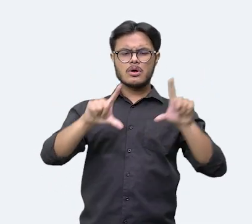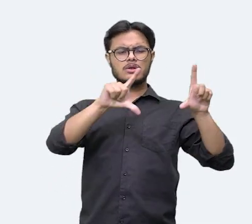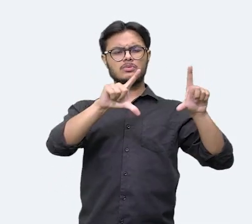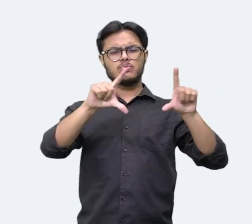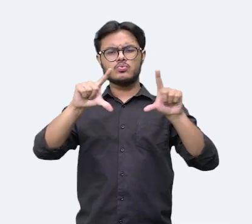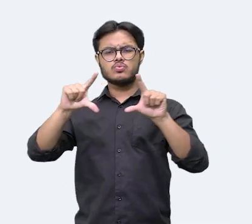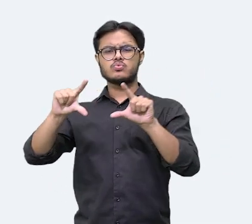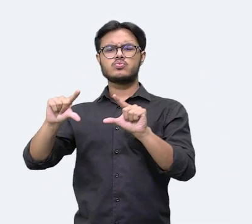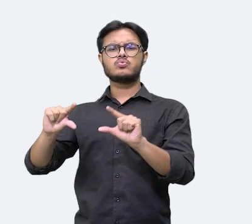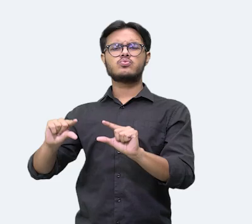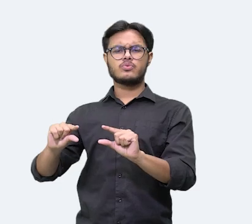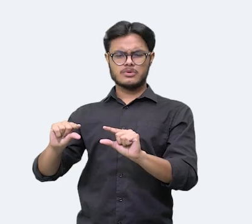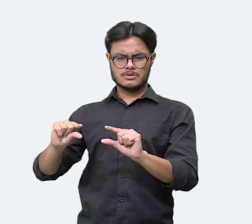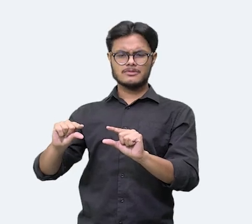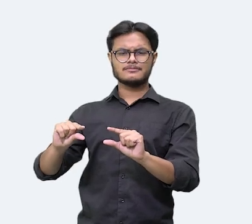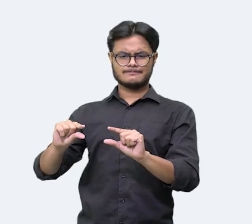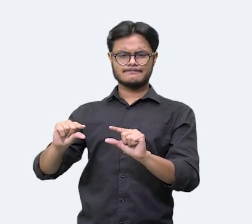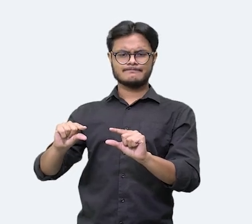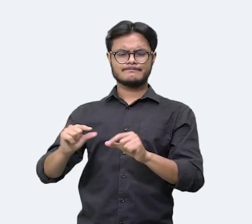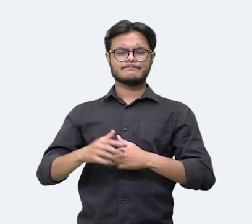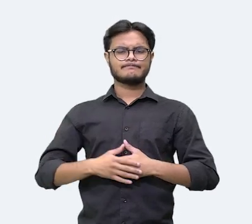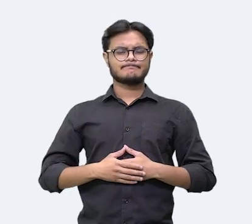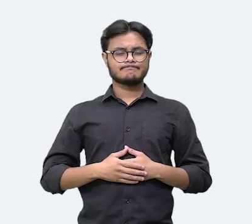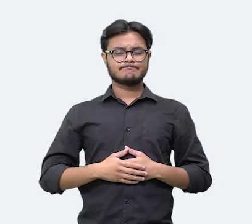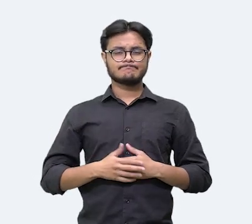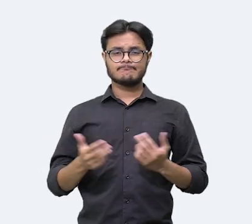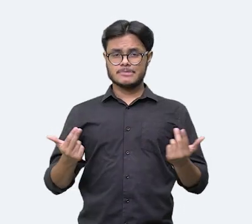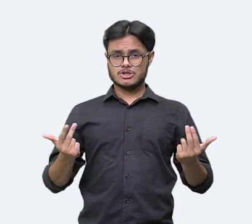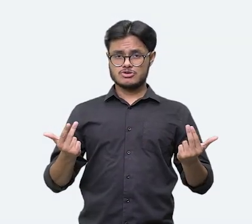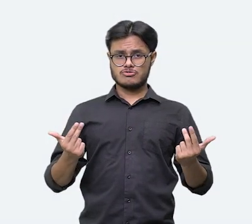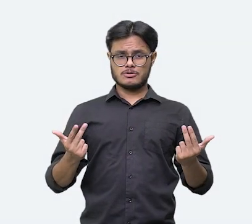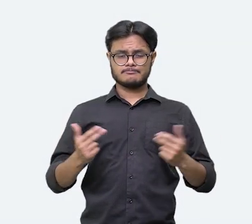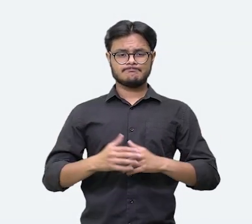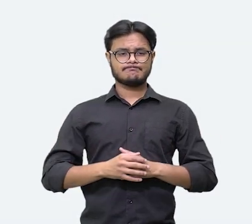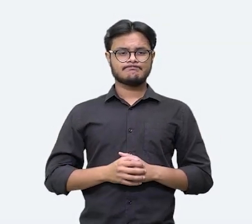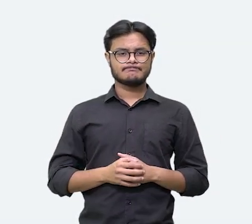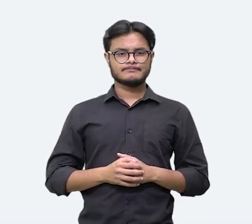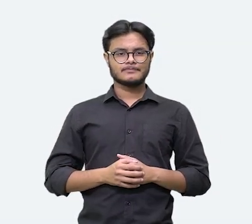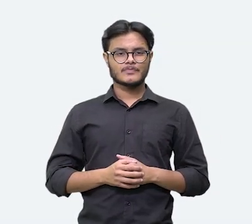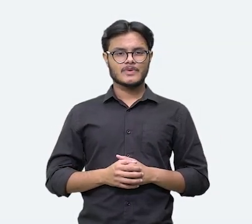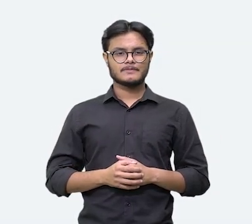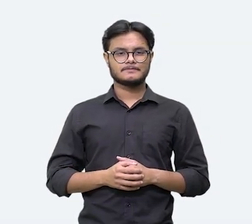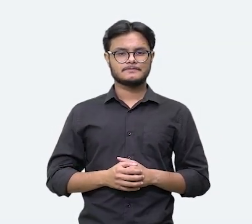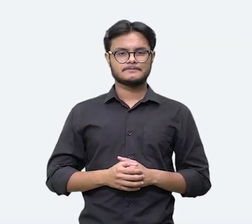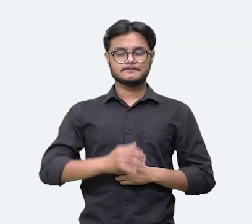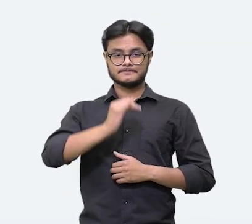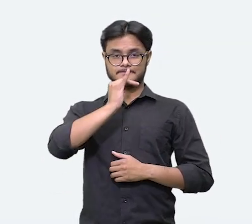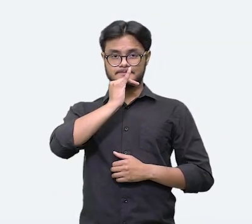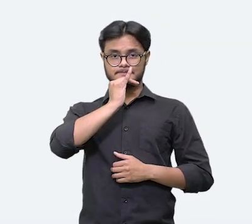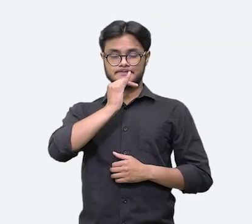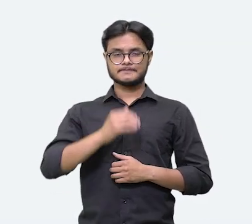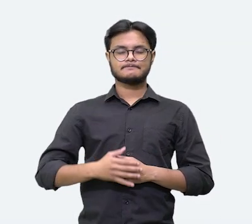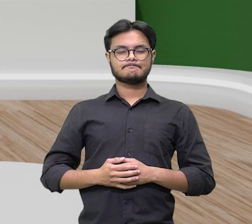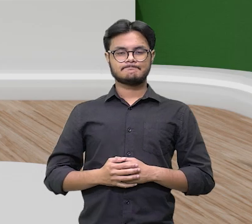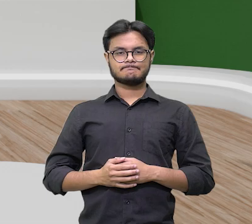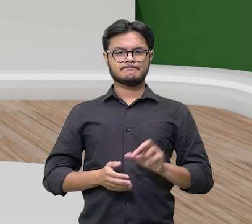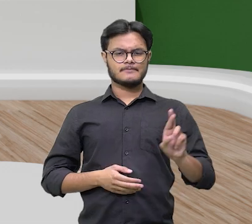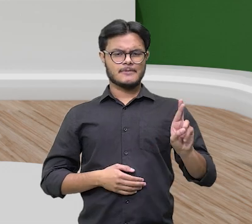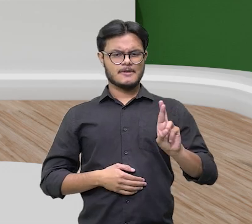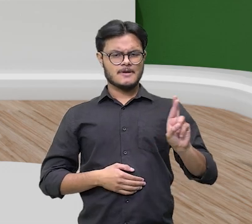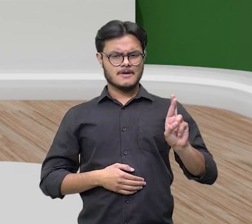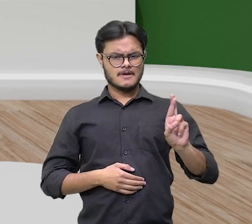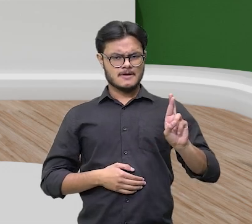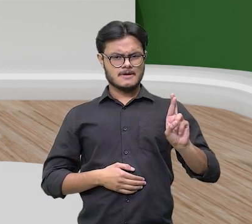associados em paralelo. A mesma coisa nesse outro circuito aqui. Bom, para nós acharmos a resistência equivalente